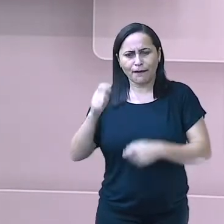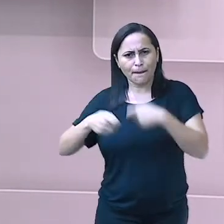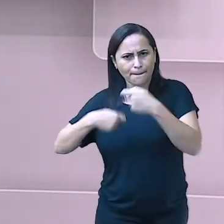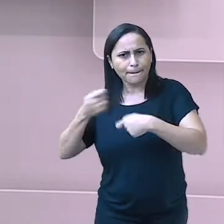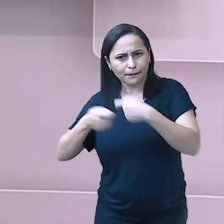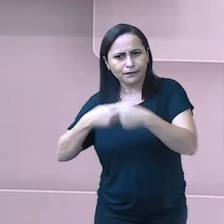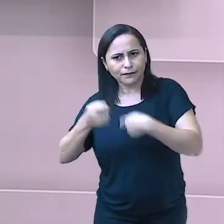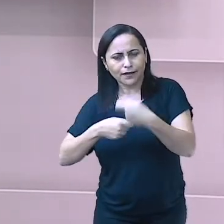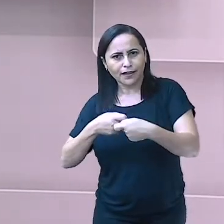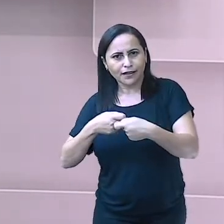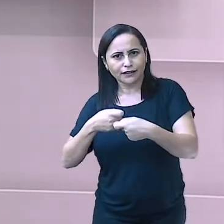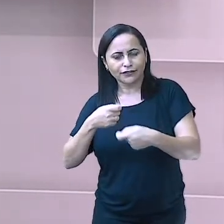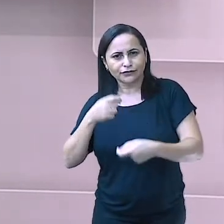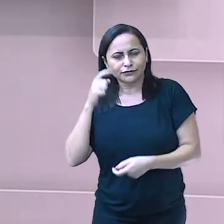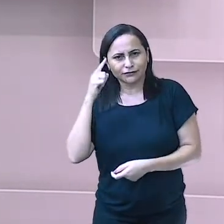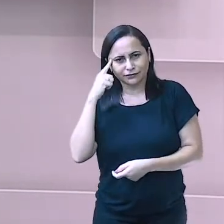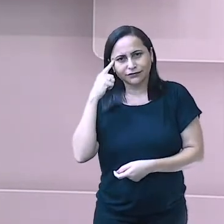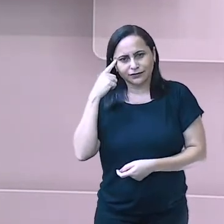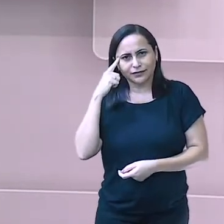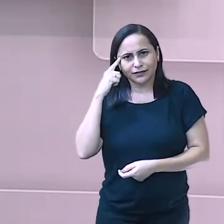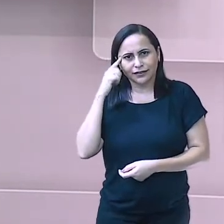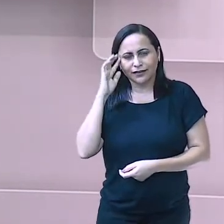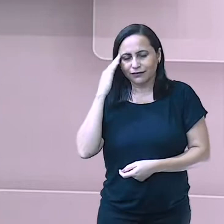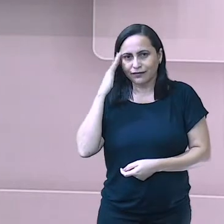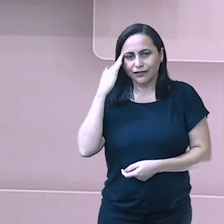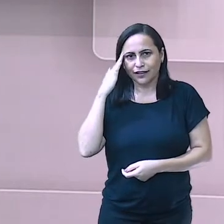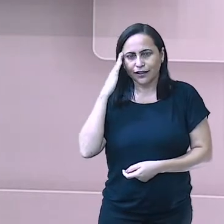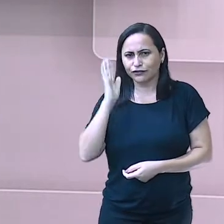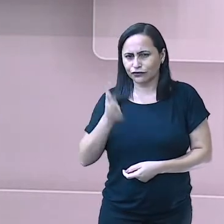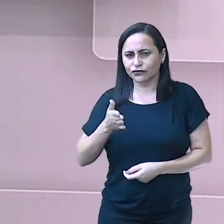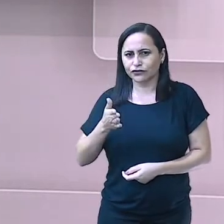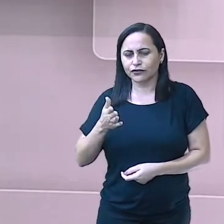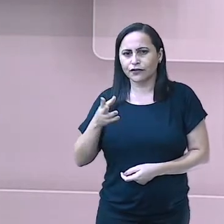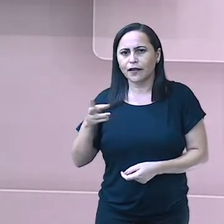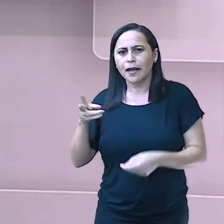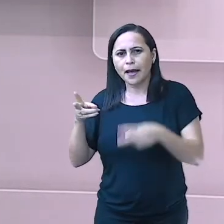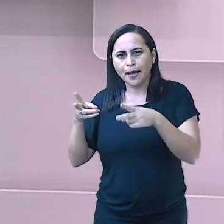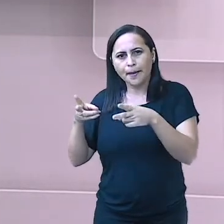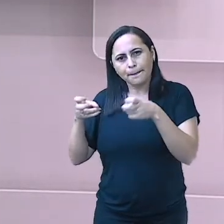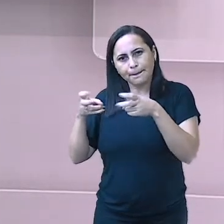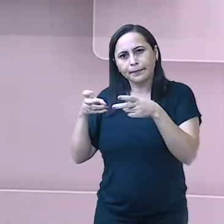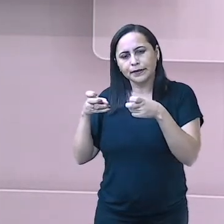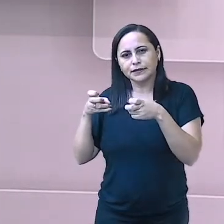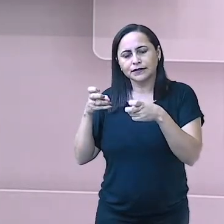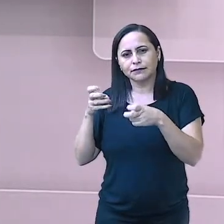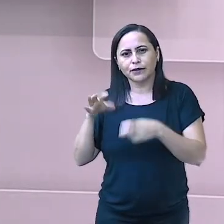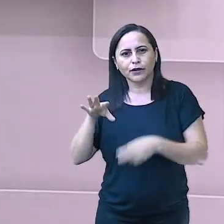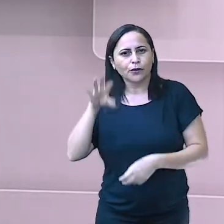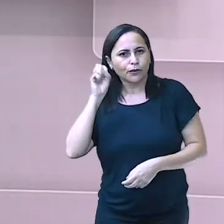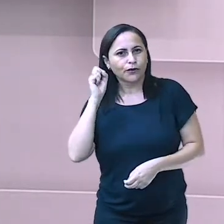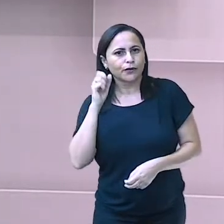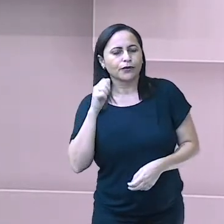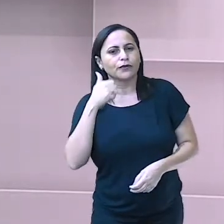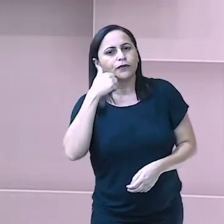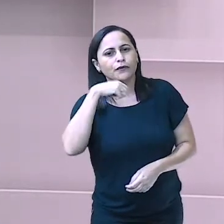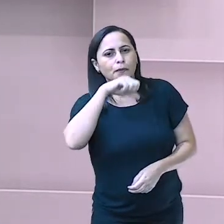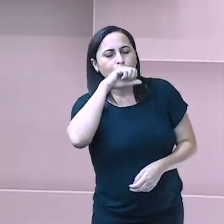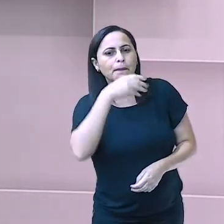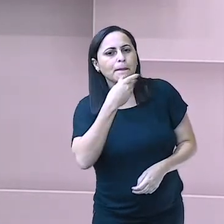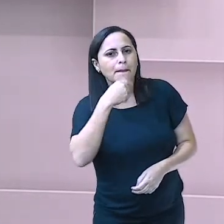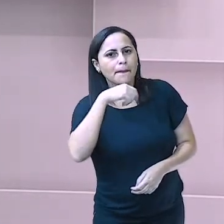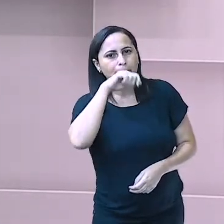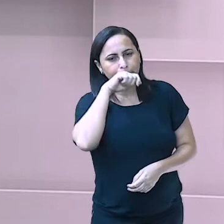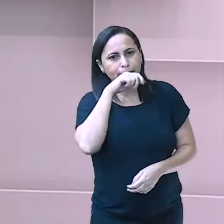já tem alguma noção ou já ouviu seus pais falarem sobre o que é comércio? Se você puxar aí na memória ou